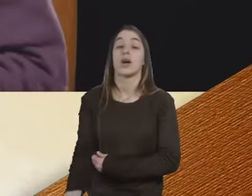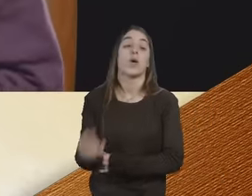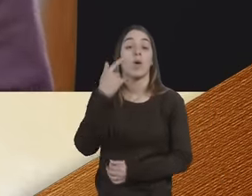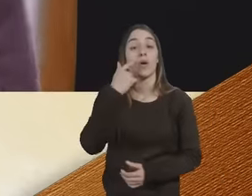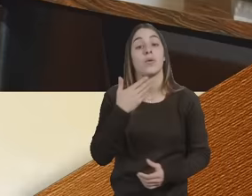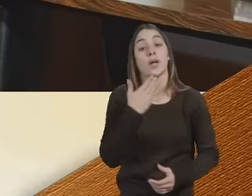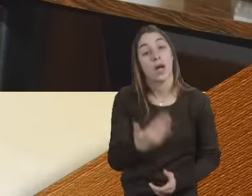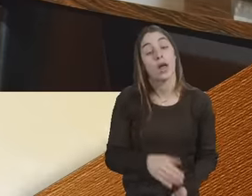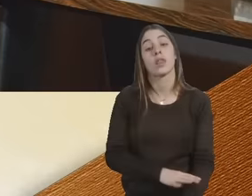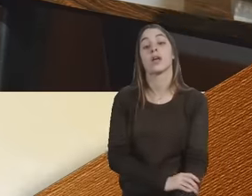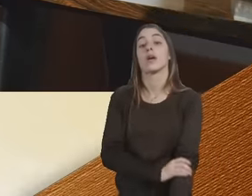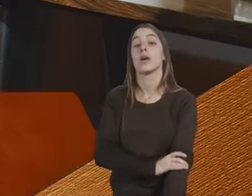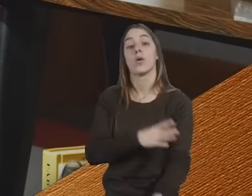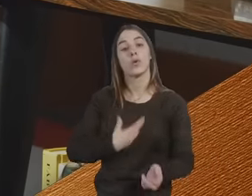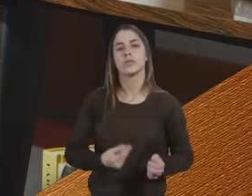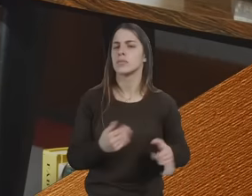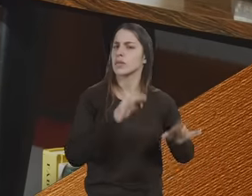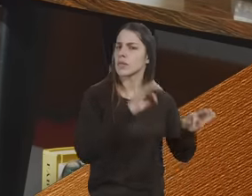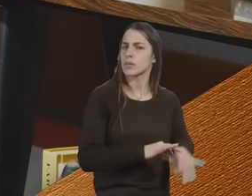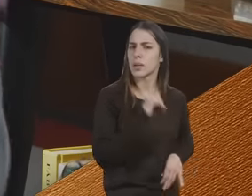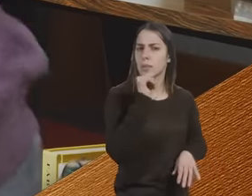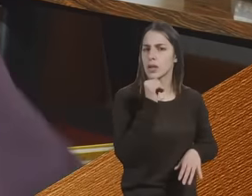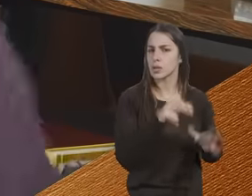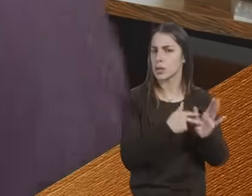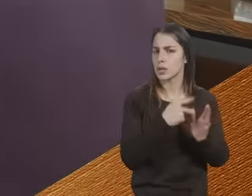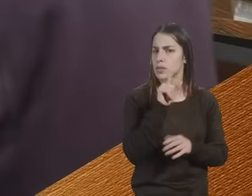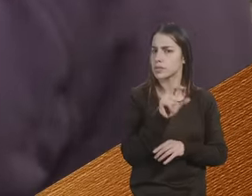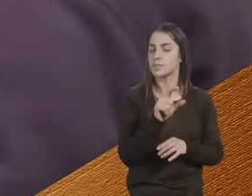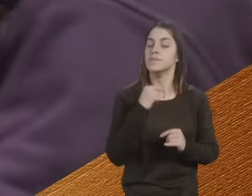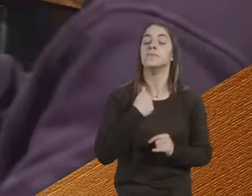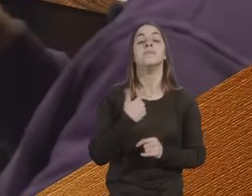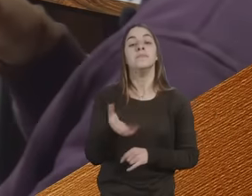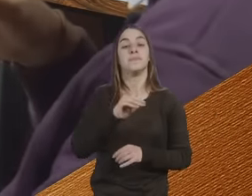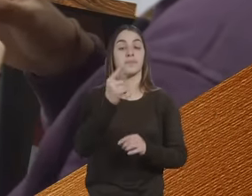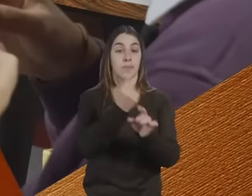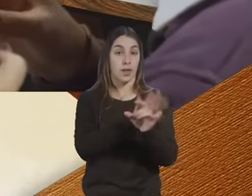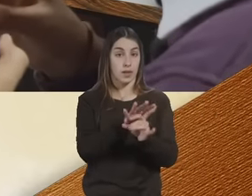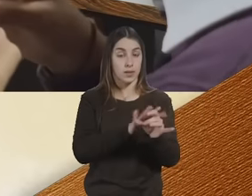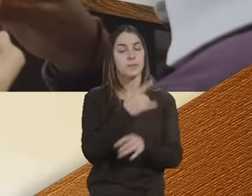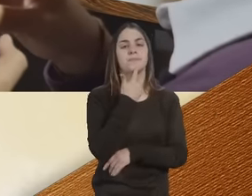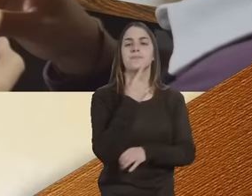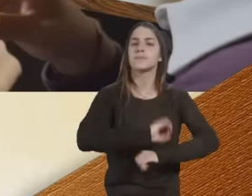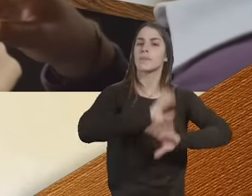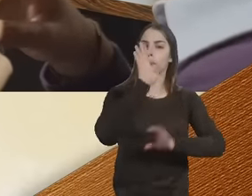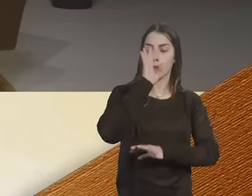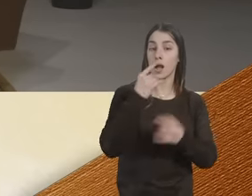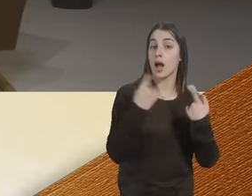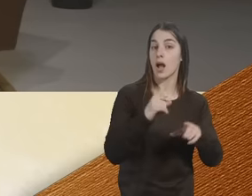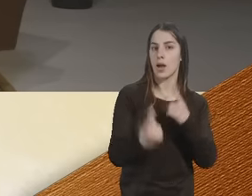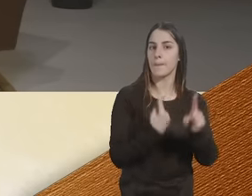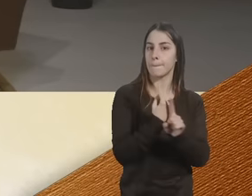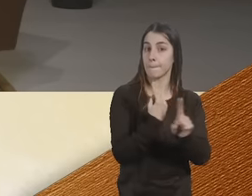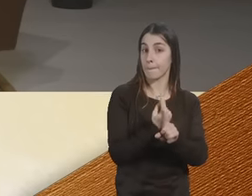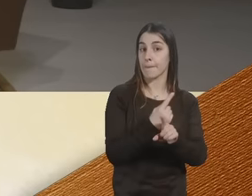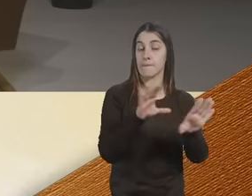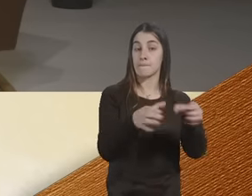obrigado, é um prazer. Mas ainda não acabou. Espera só um bocadinho. Eu ainda tinha mais uma questão, que era percebermos se há alguma coisa que a comunidade